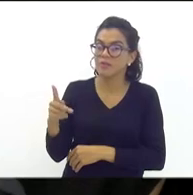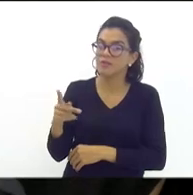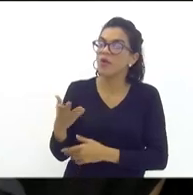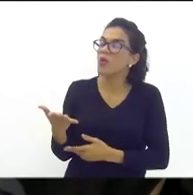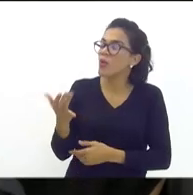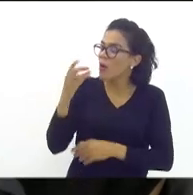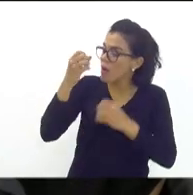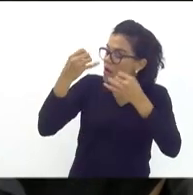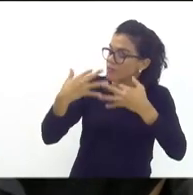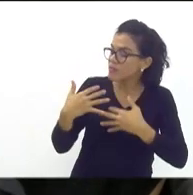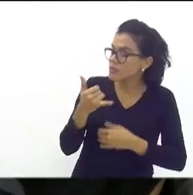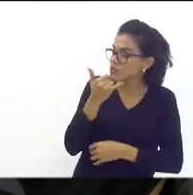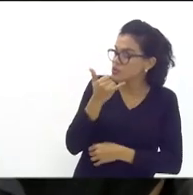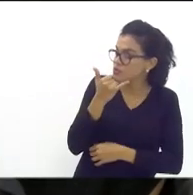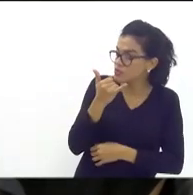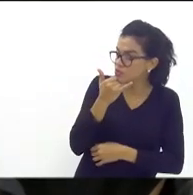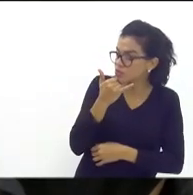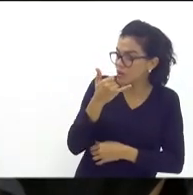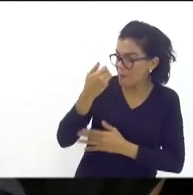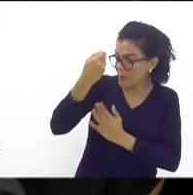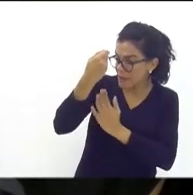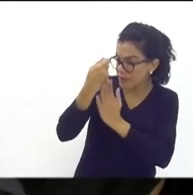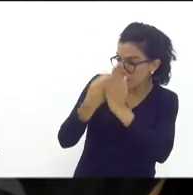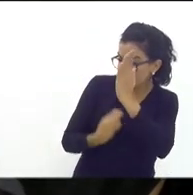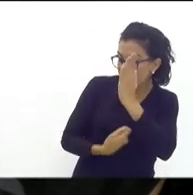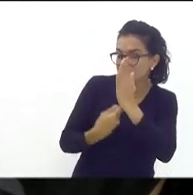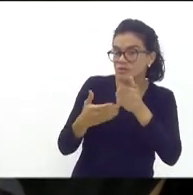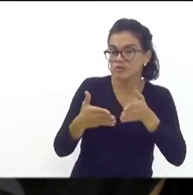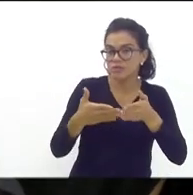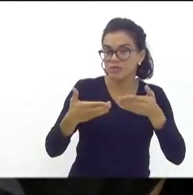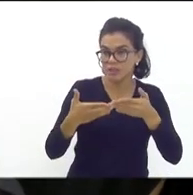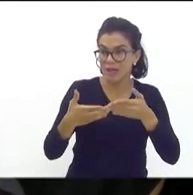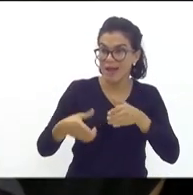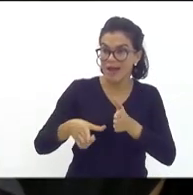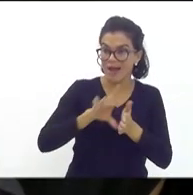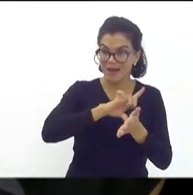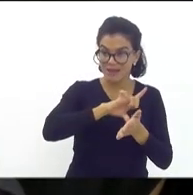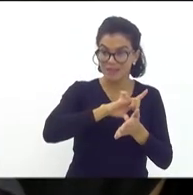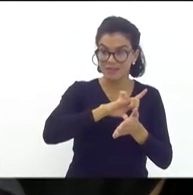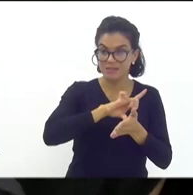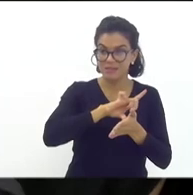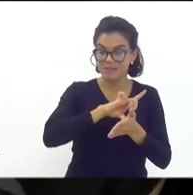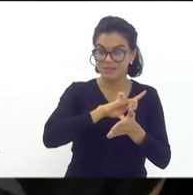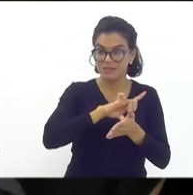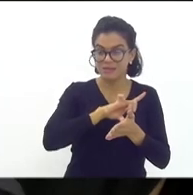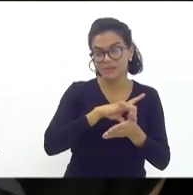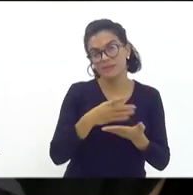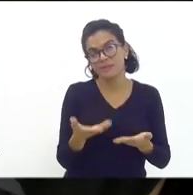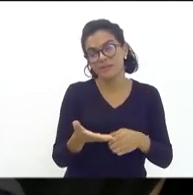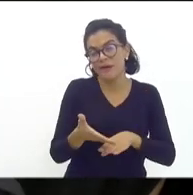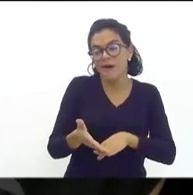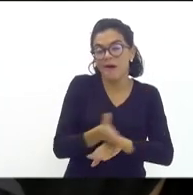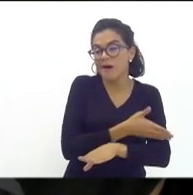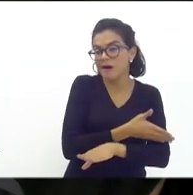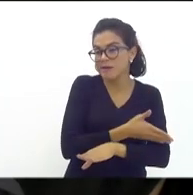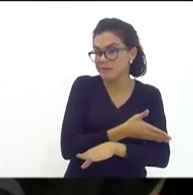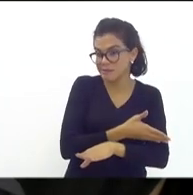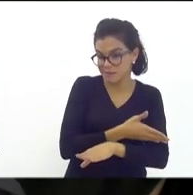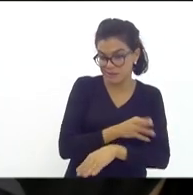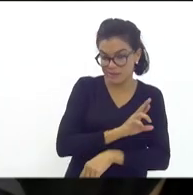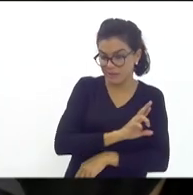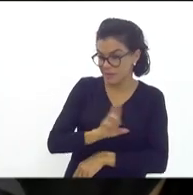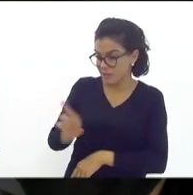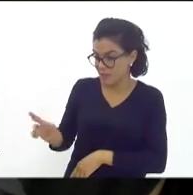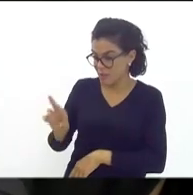justificativa para o seu Antônio fazer essa solicitação e antes dele ser respondido